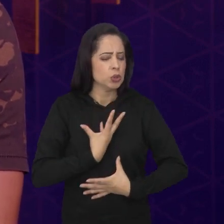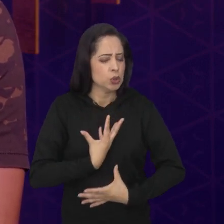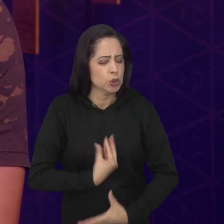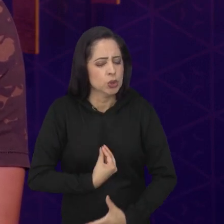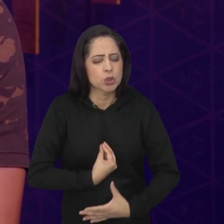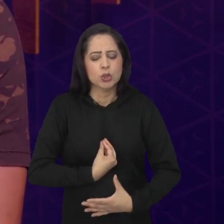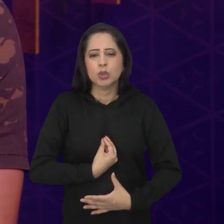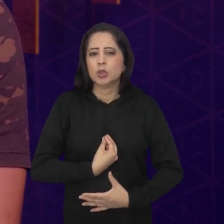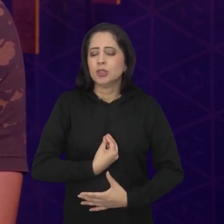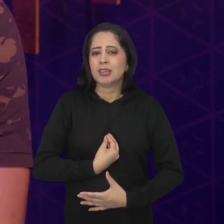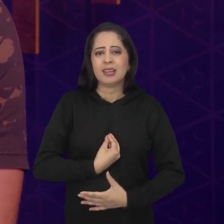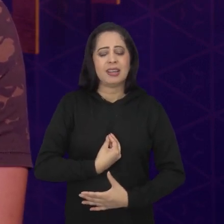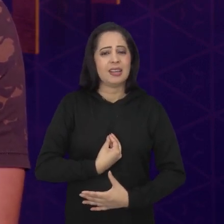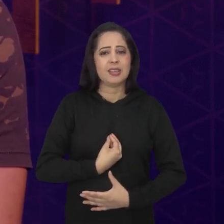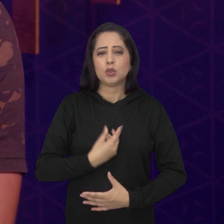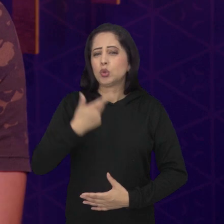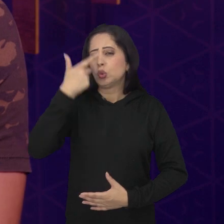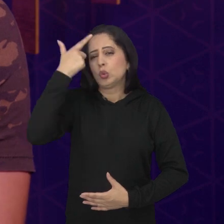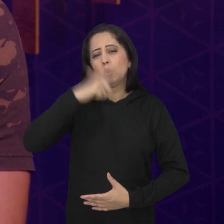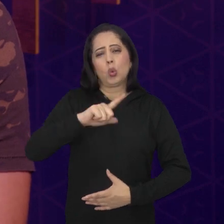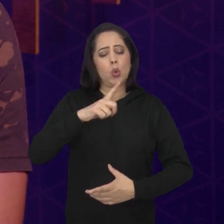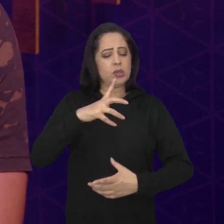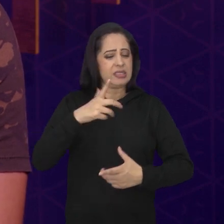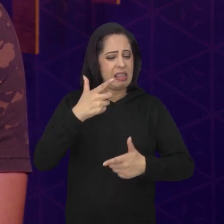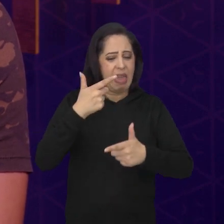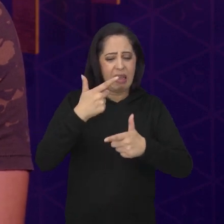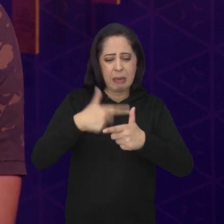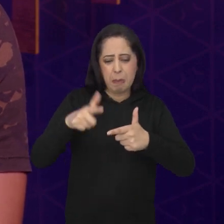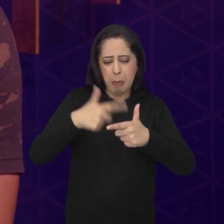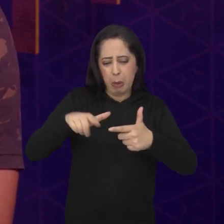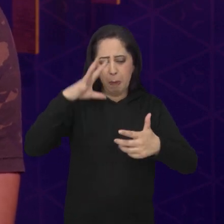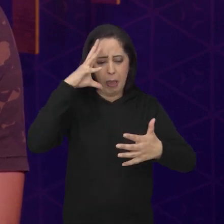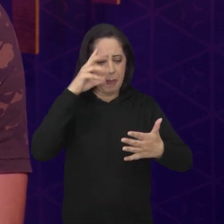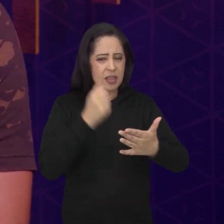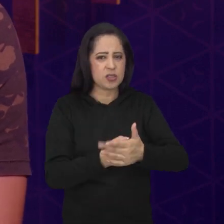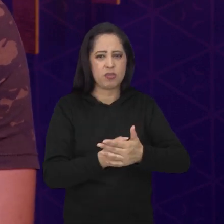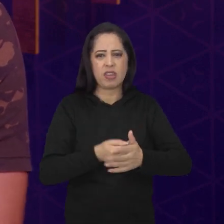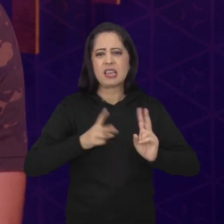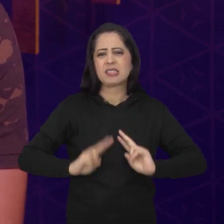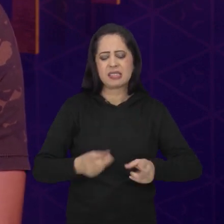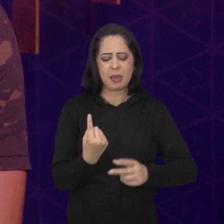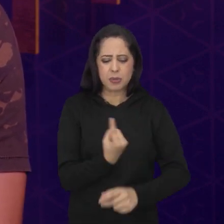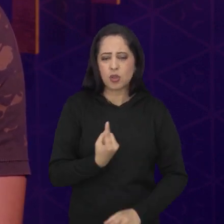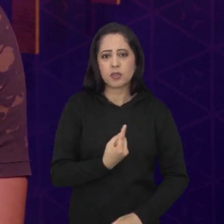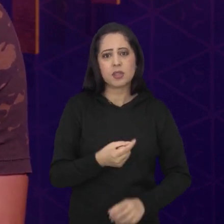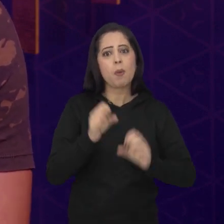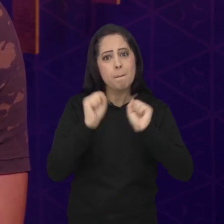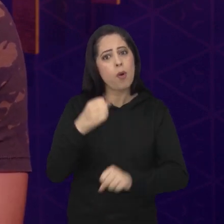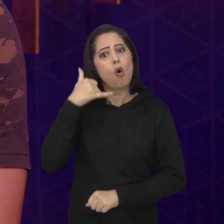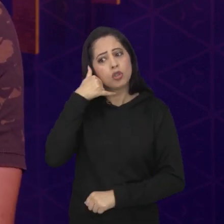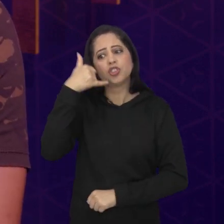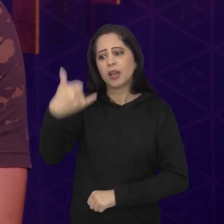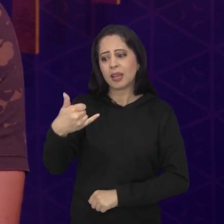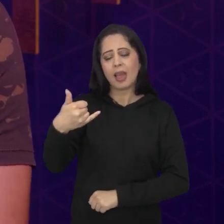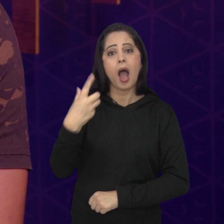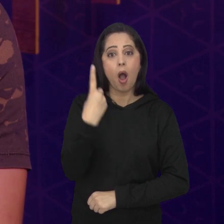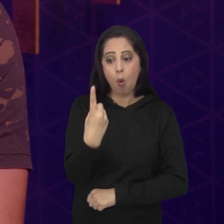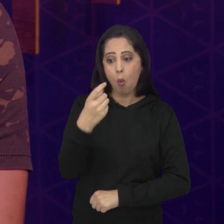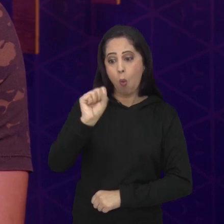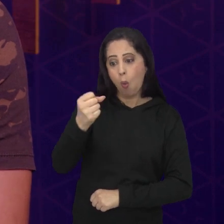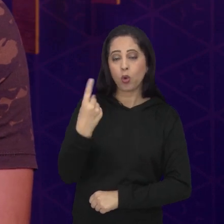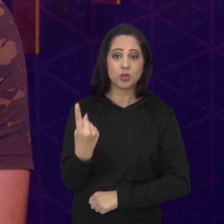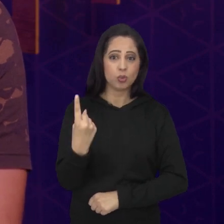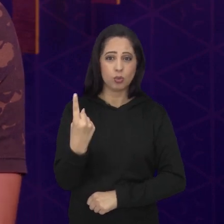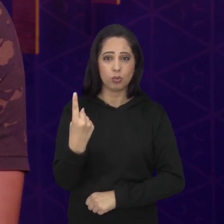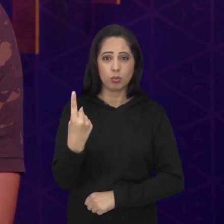tá sabendo como sair desse limbo de solidão e de tristeza, liga para esse número,